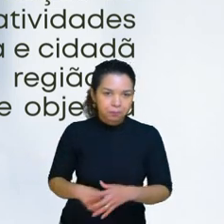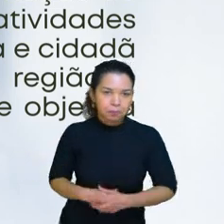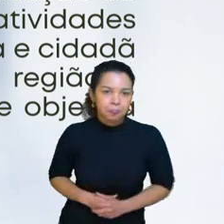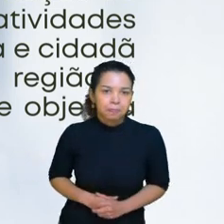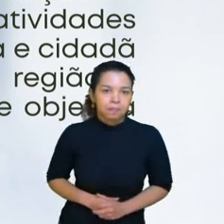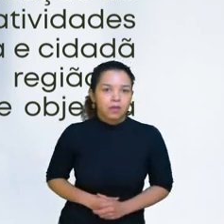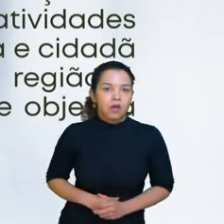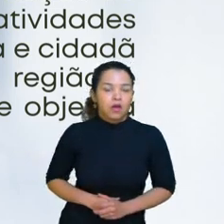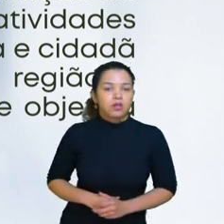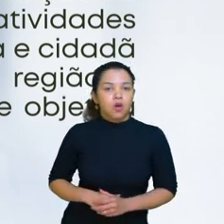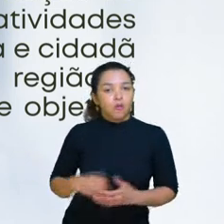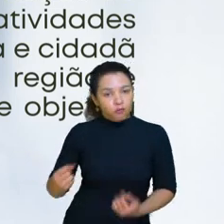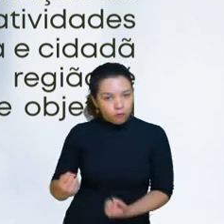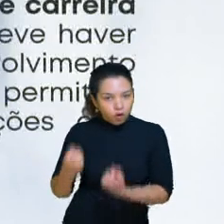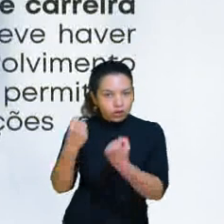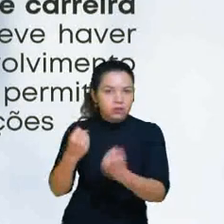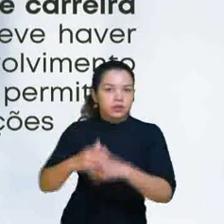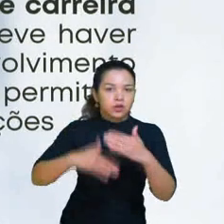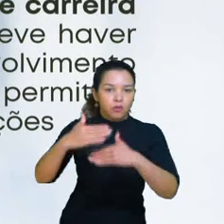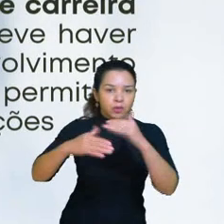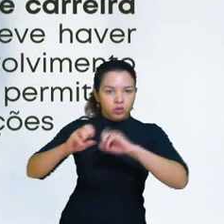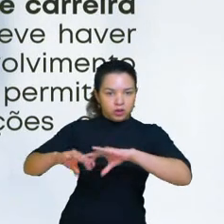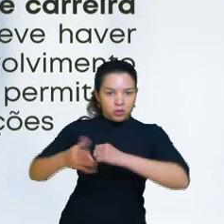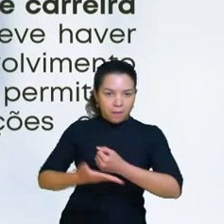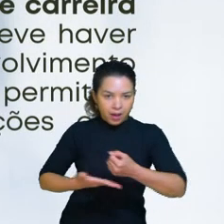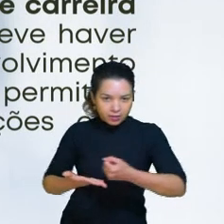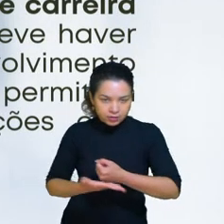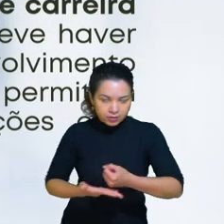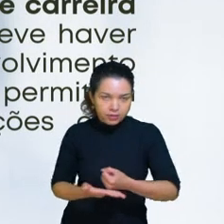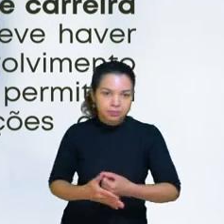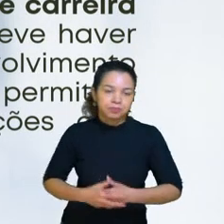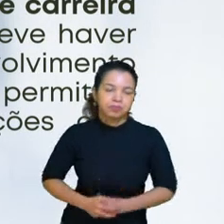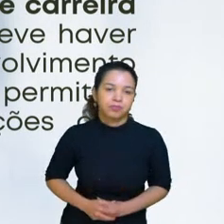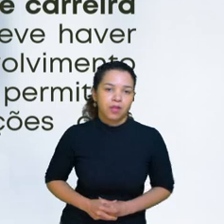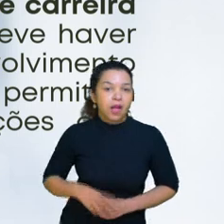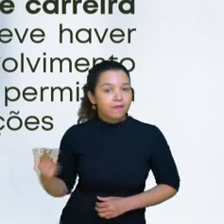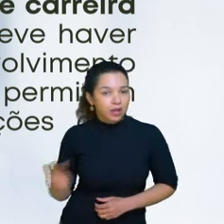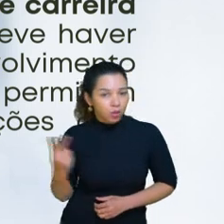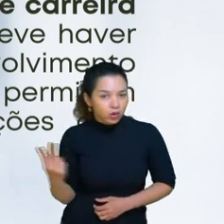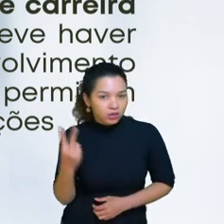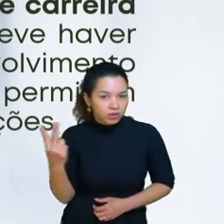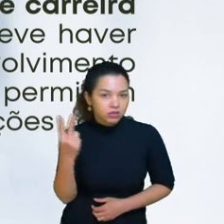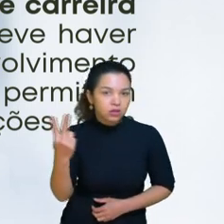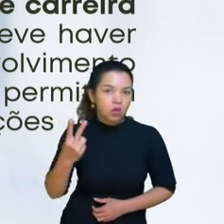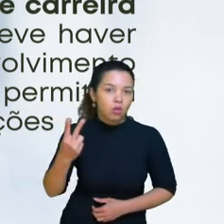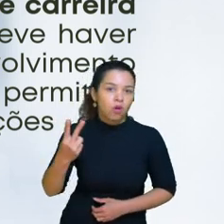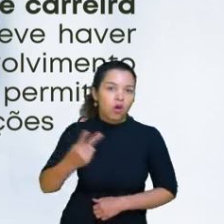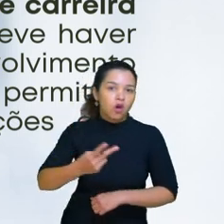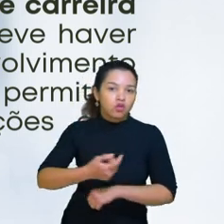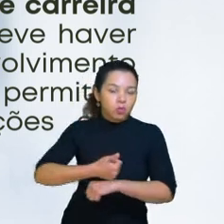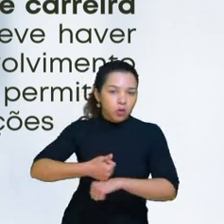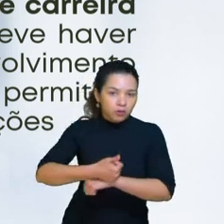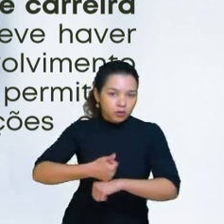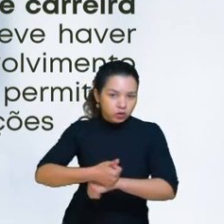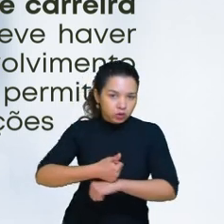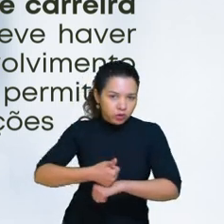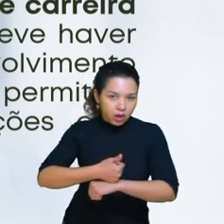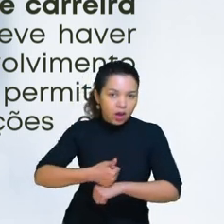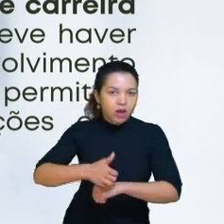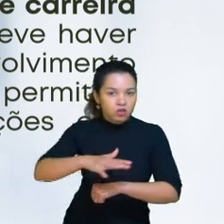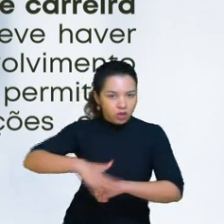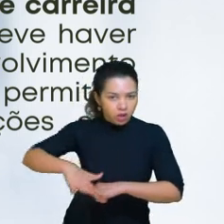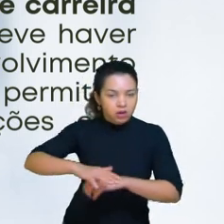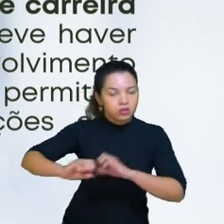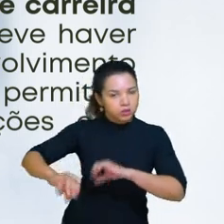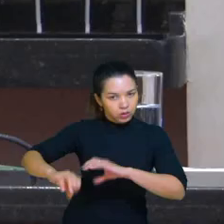Educação Básica que é o que nós estamos tratando aqui a valorização não não podemos deixar de falar da